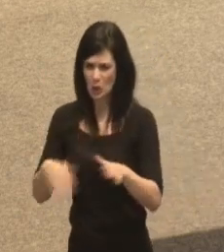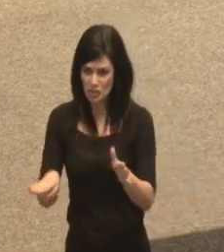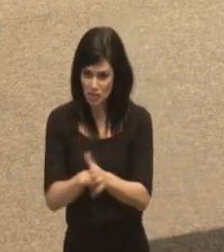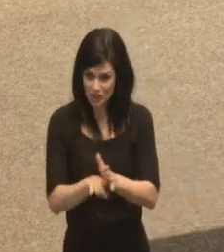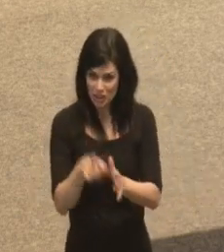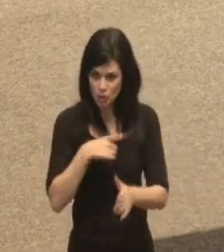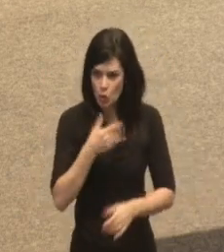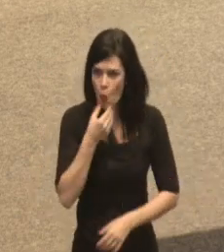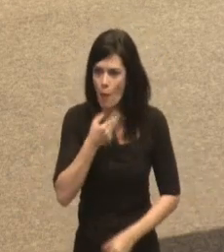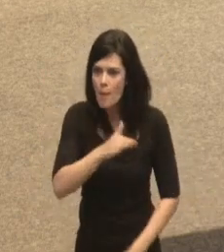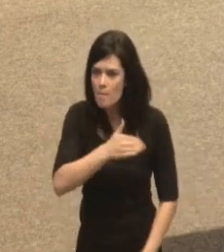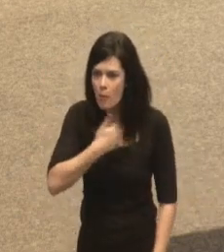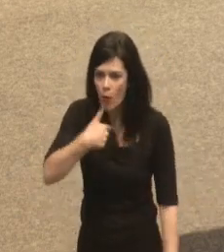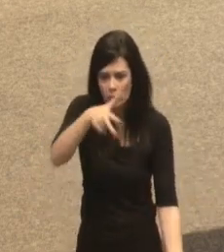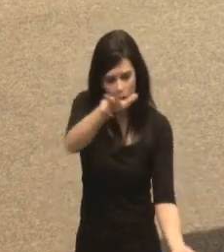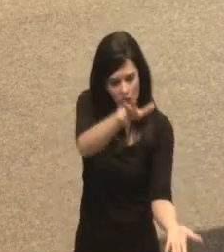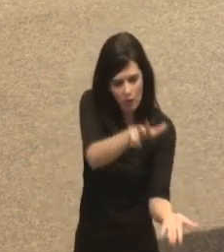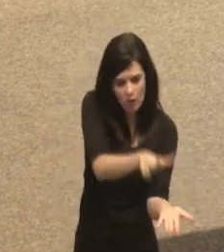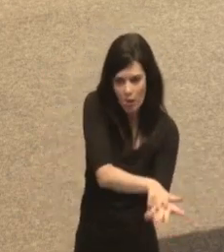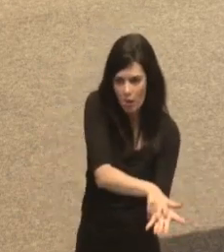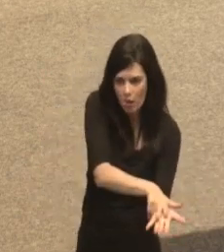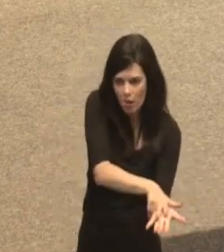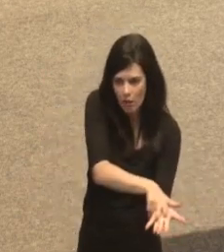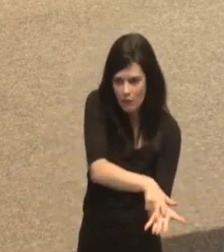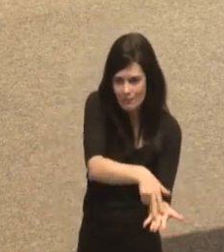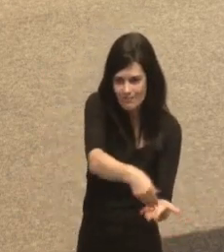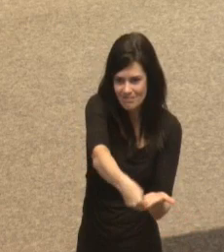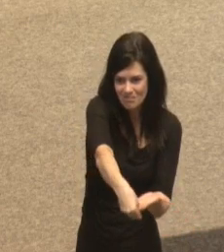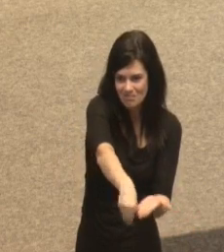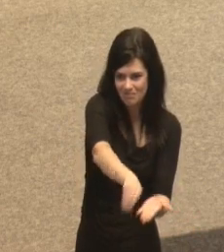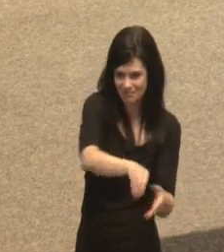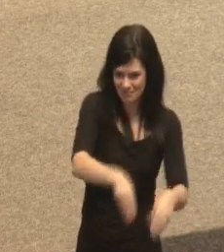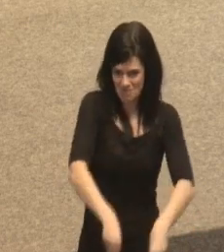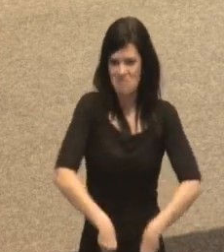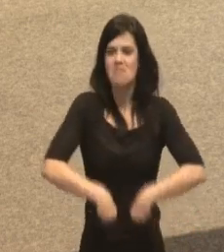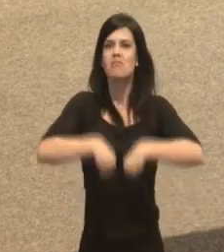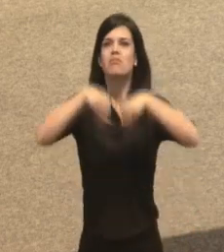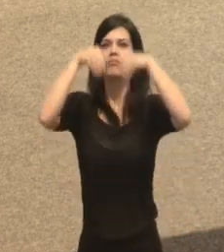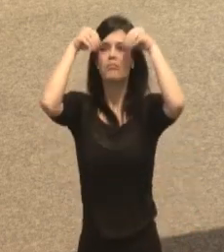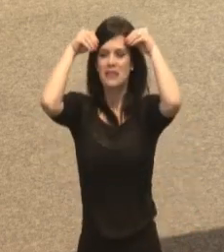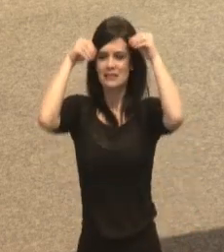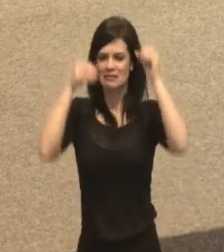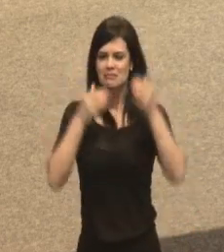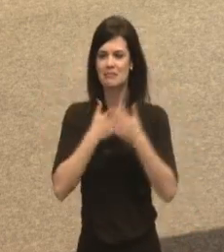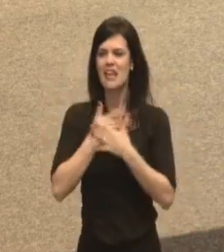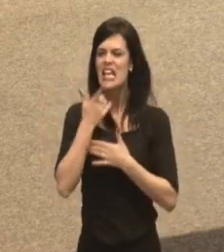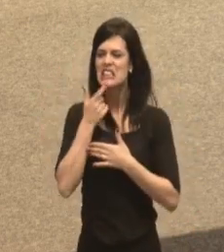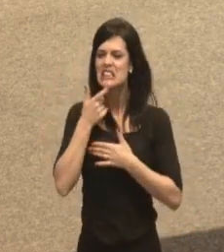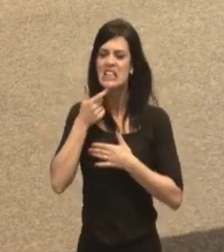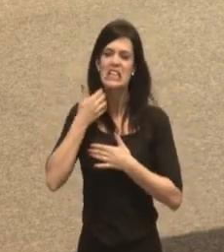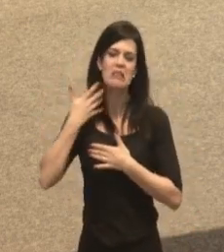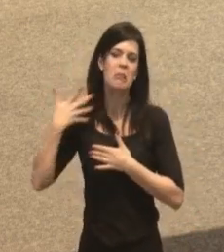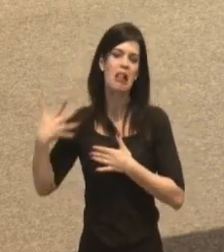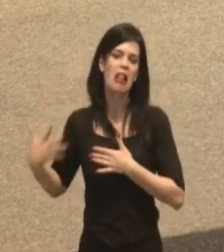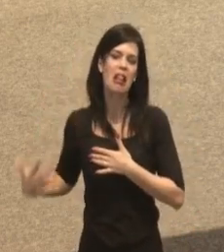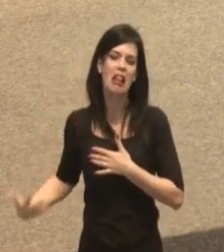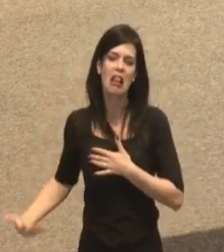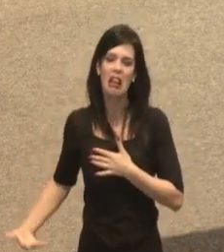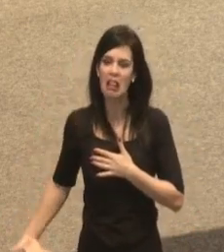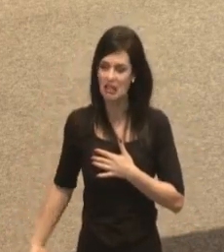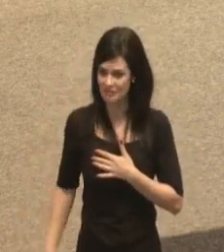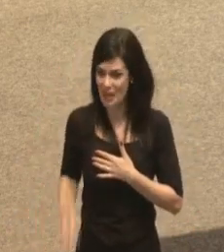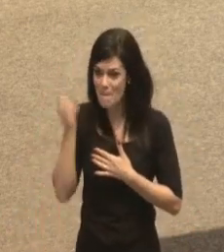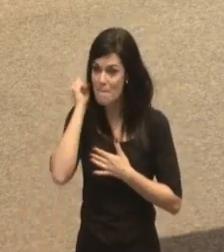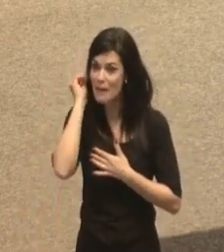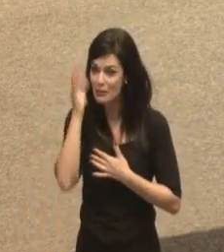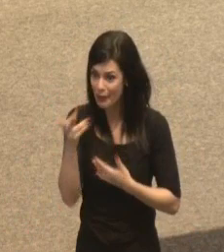Fomos recebidos por um cadáver que estava coberto com um lençol e o sangue escorrendo. Tinha sido assassinado ali naquela